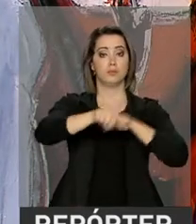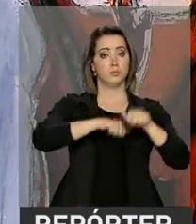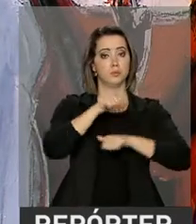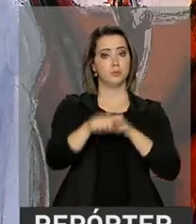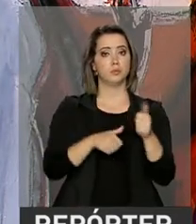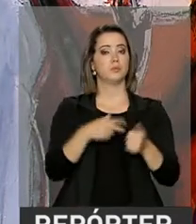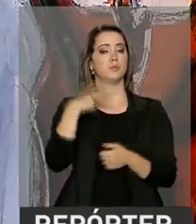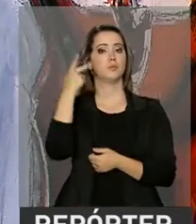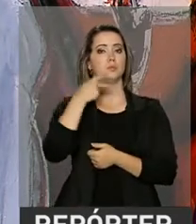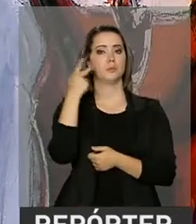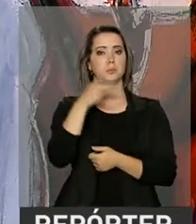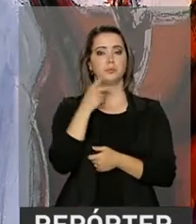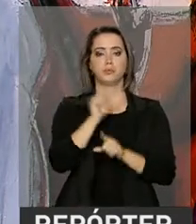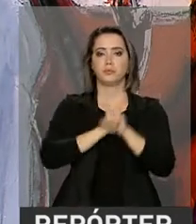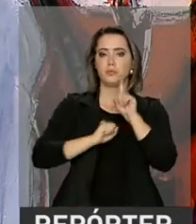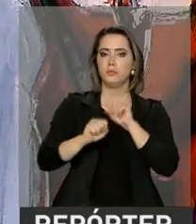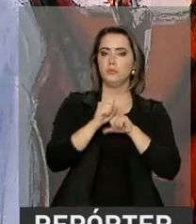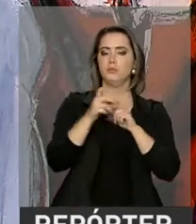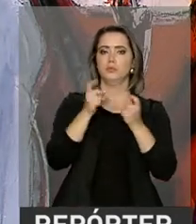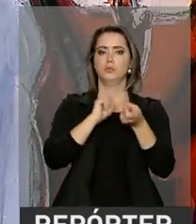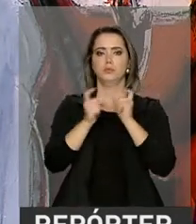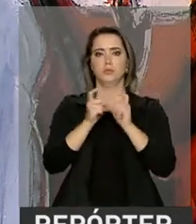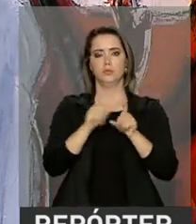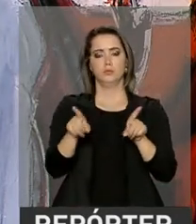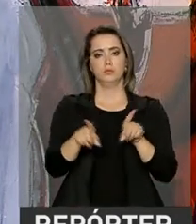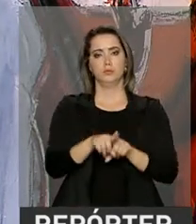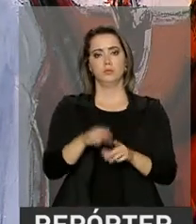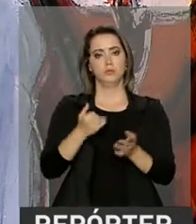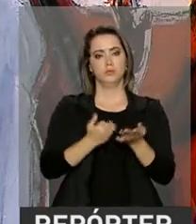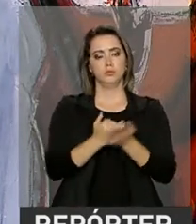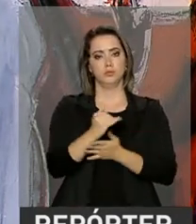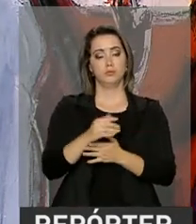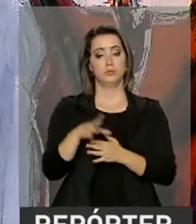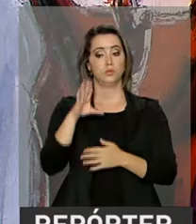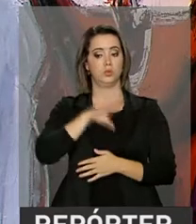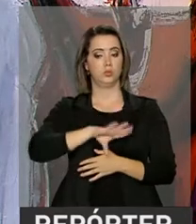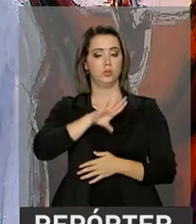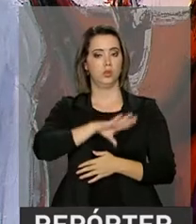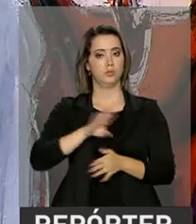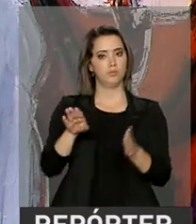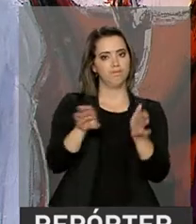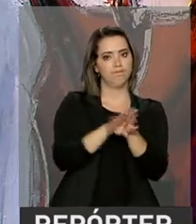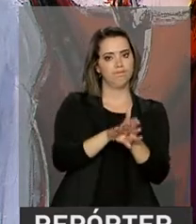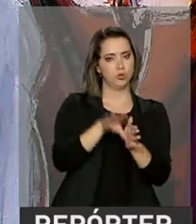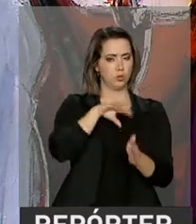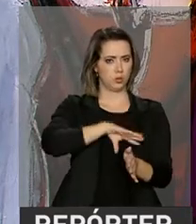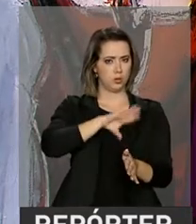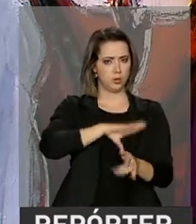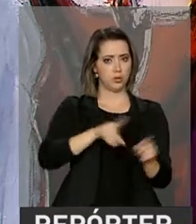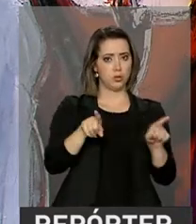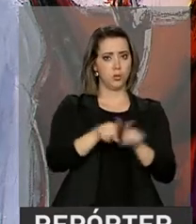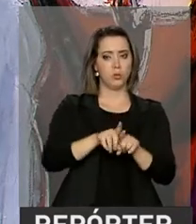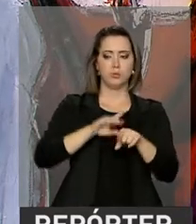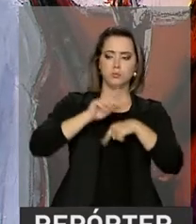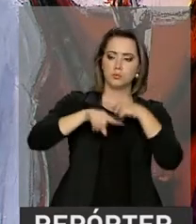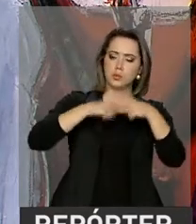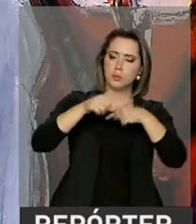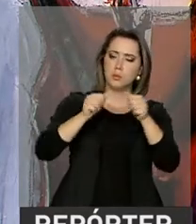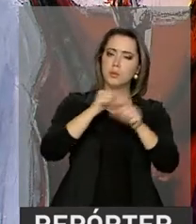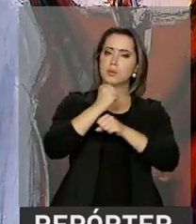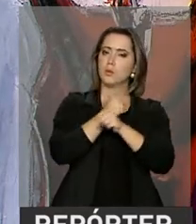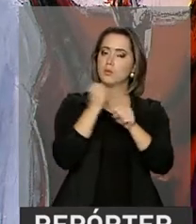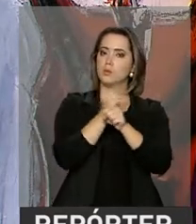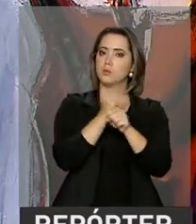transformações políticas, sociais e administrativas, desde a chegada dos portugueses ao Brasil até a construção da